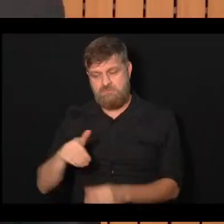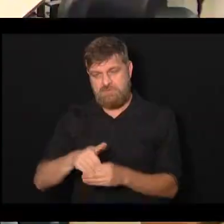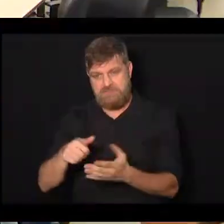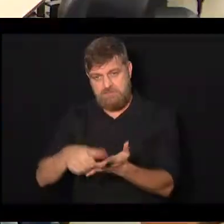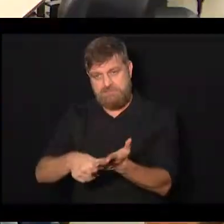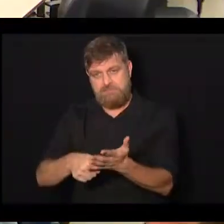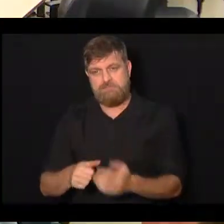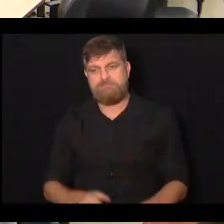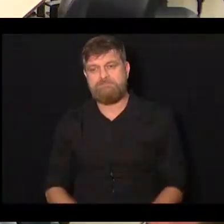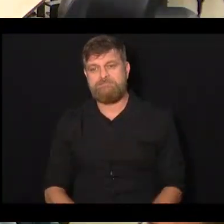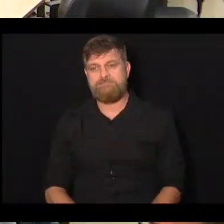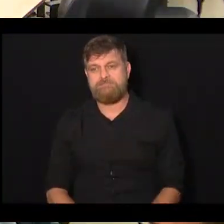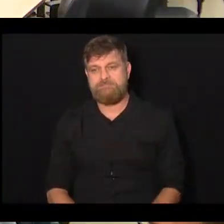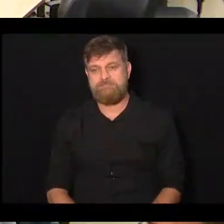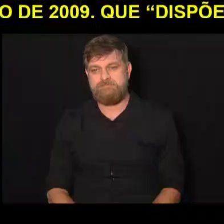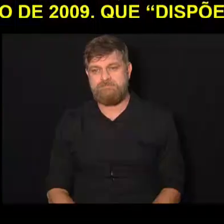votação.